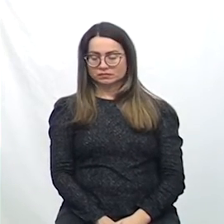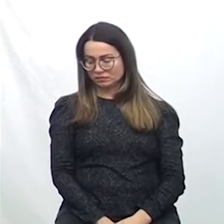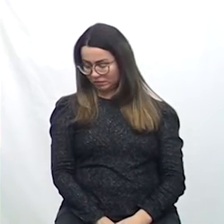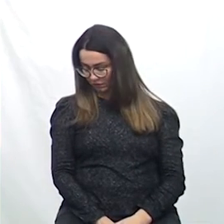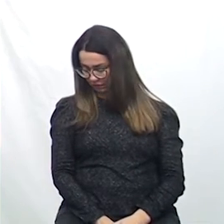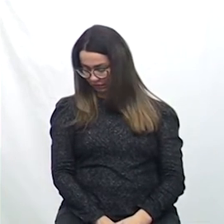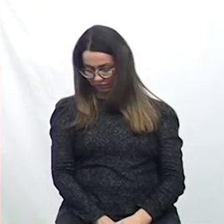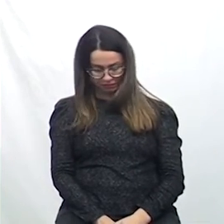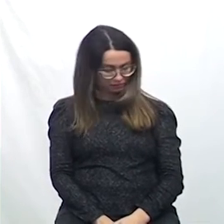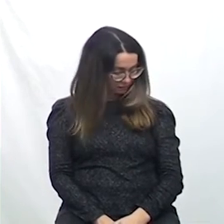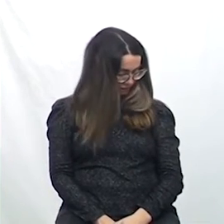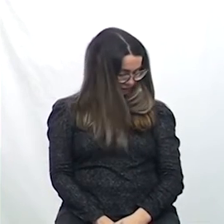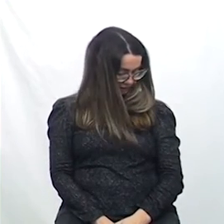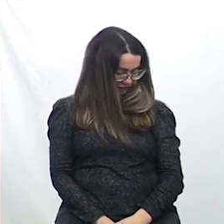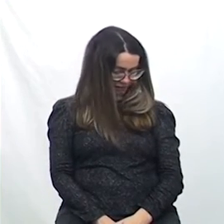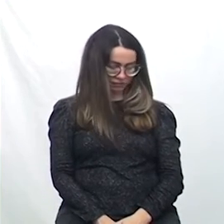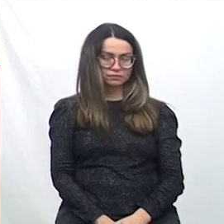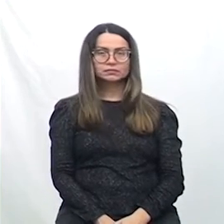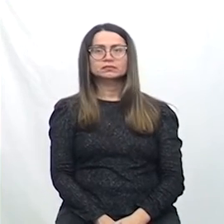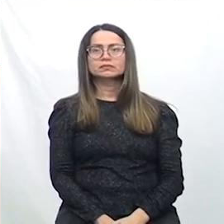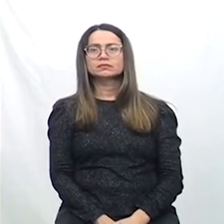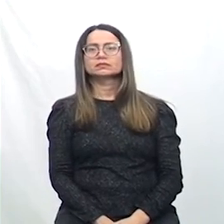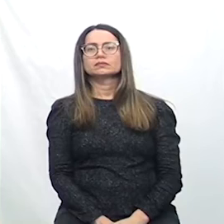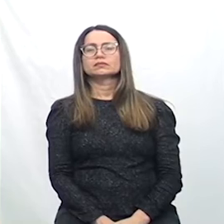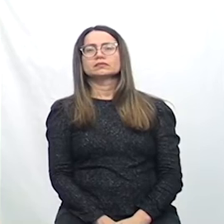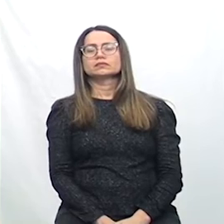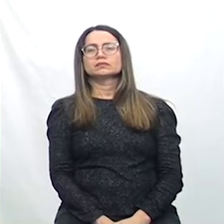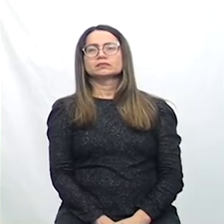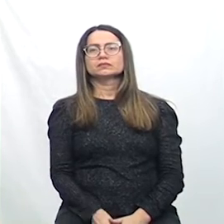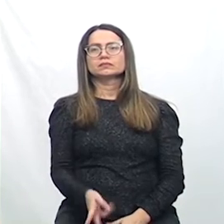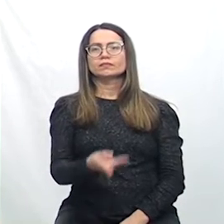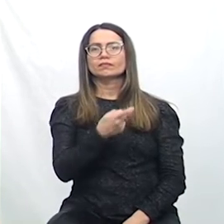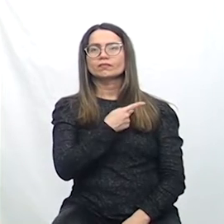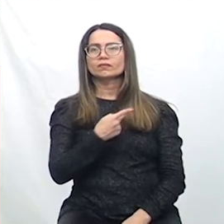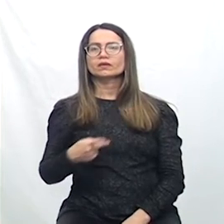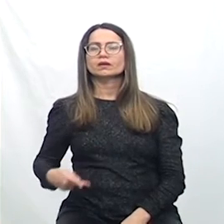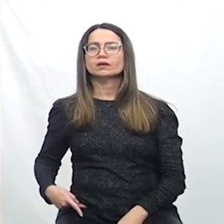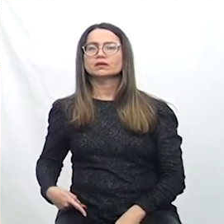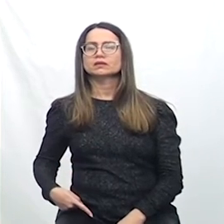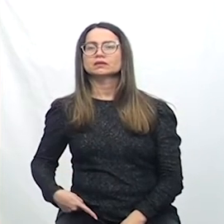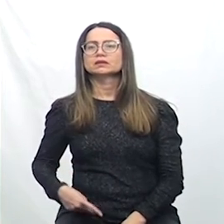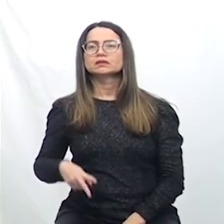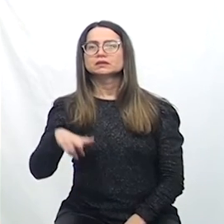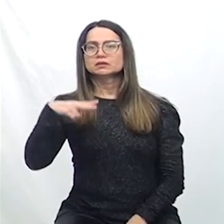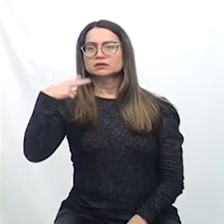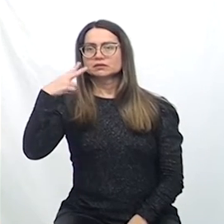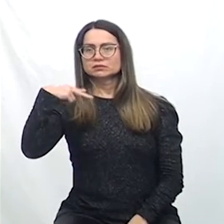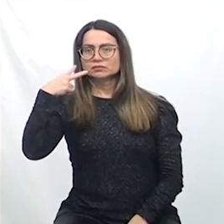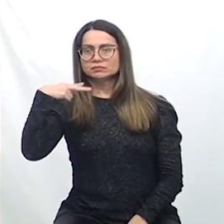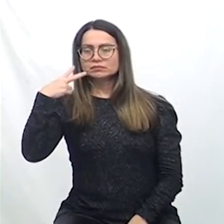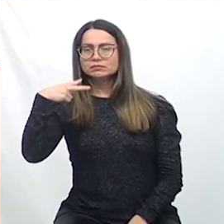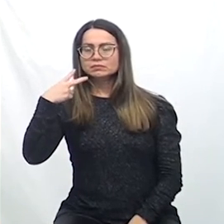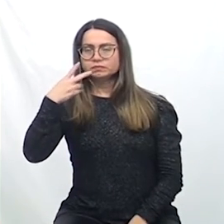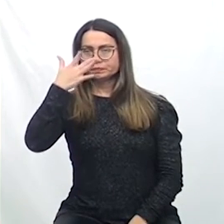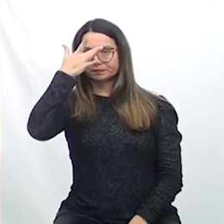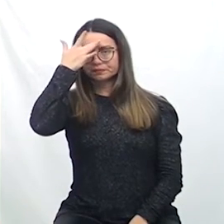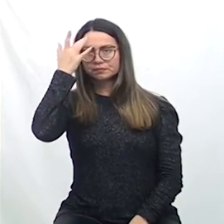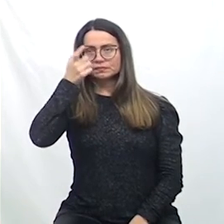Senhora presidente, membros da mesa, senhores vereadores, vereadoras, público que nos